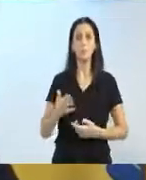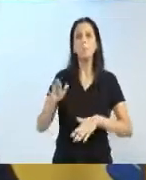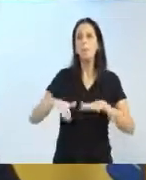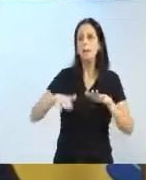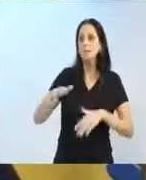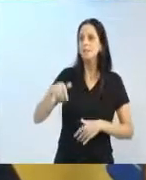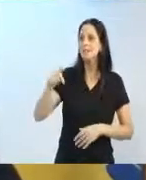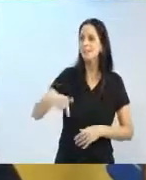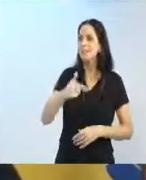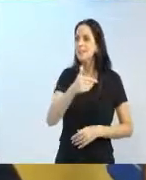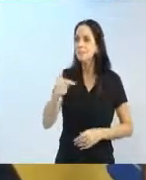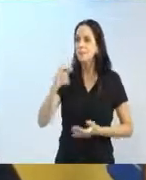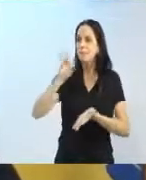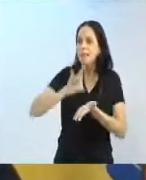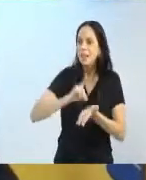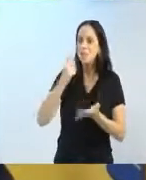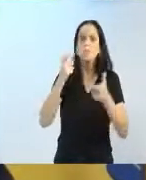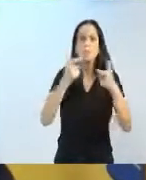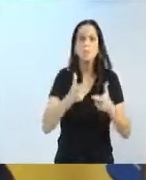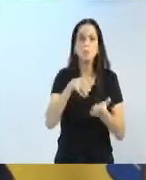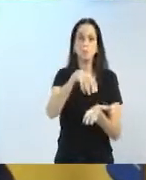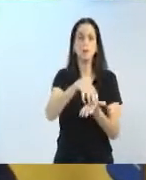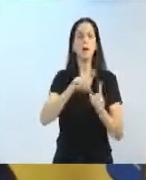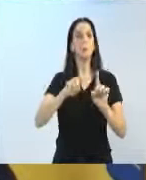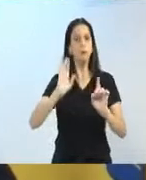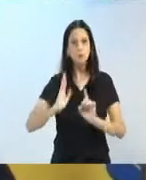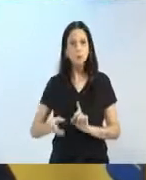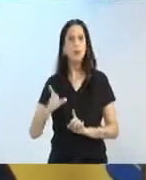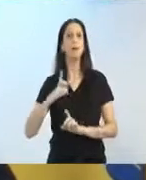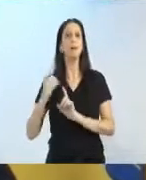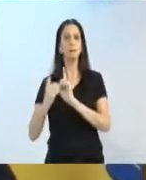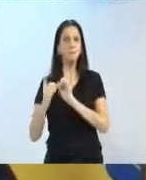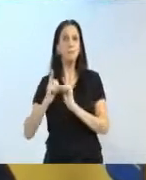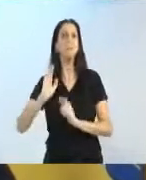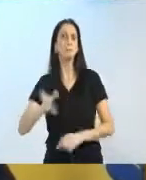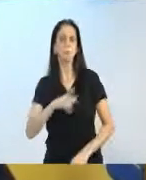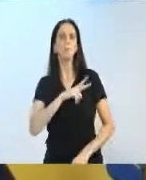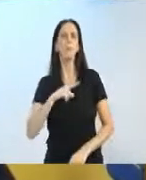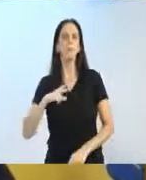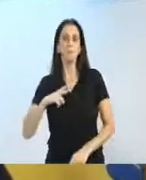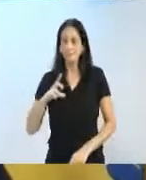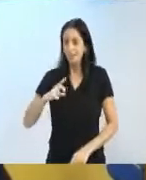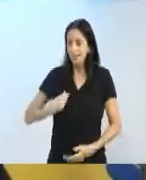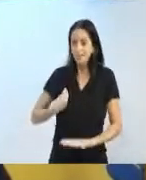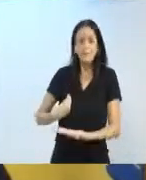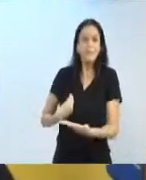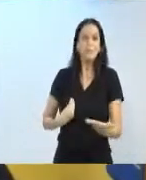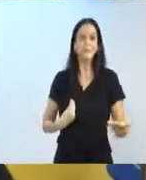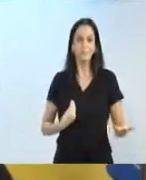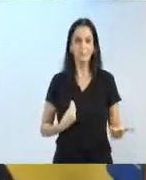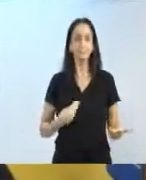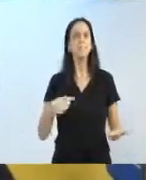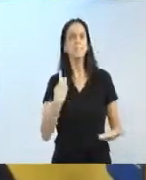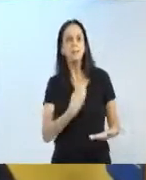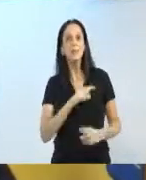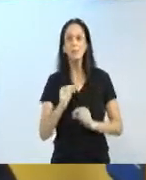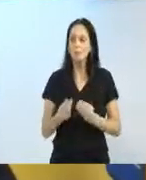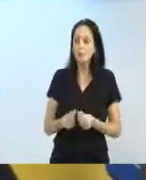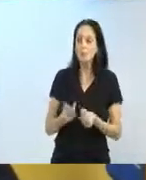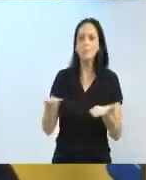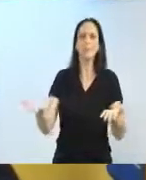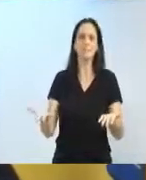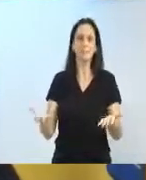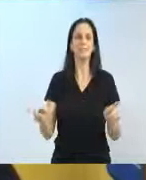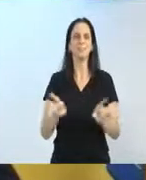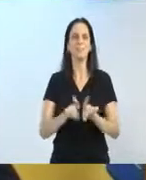doenças raras, mas já atendemos esses pacientes, eles estão aí e nós estamos propiciando, dando